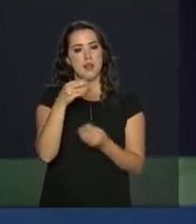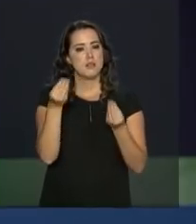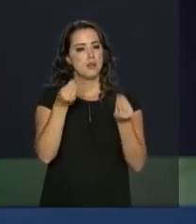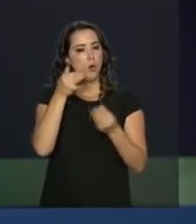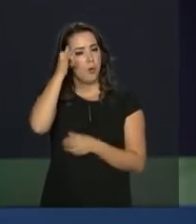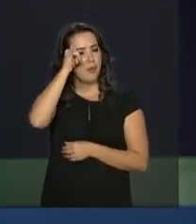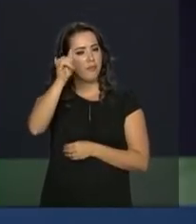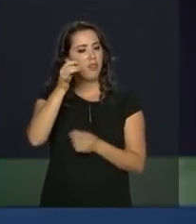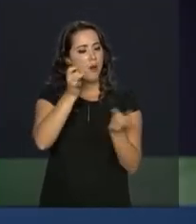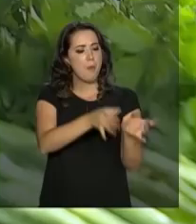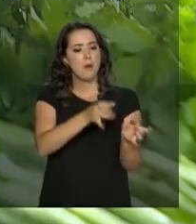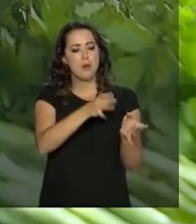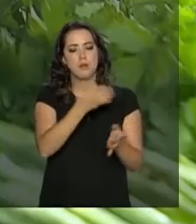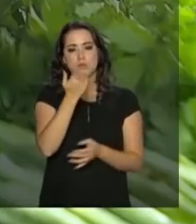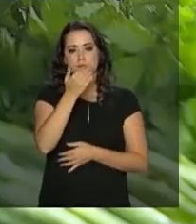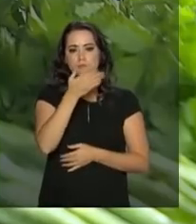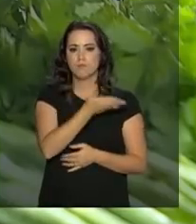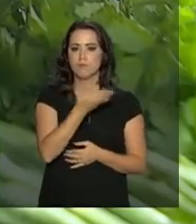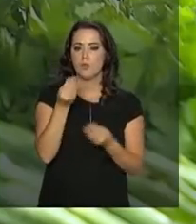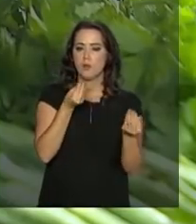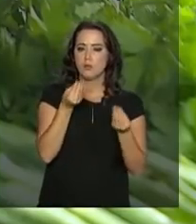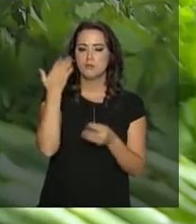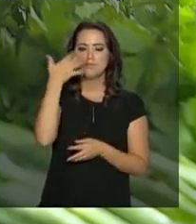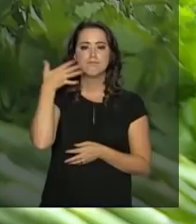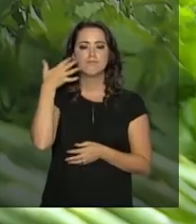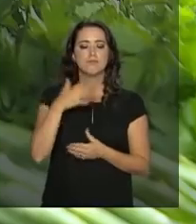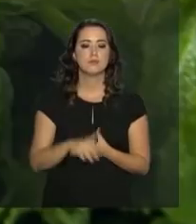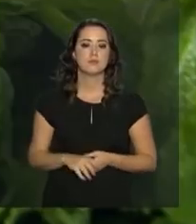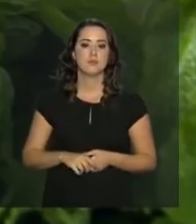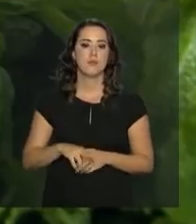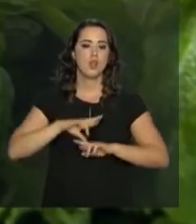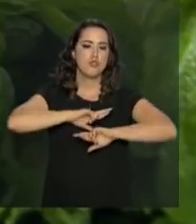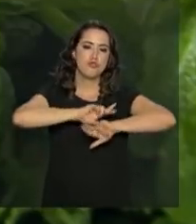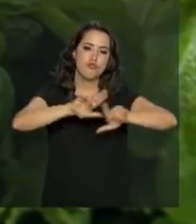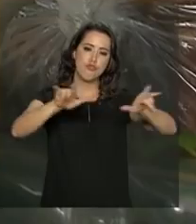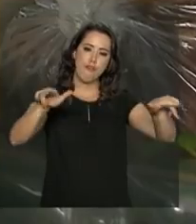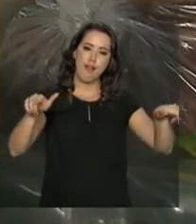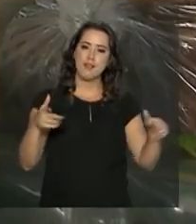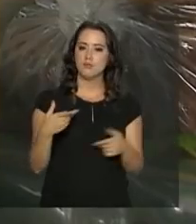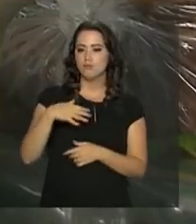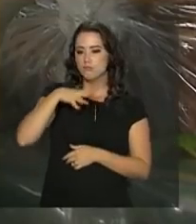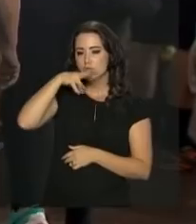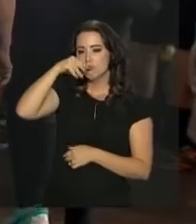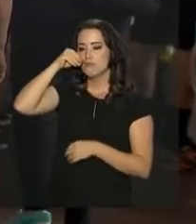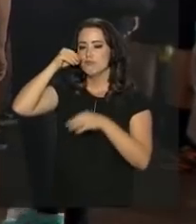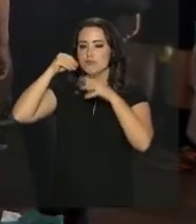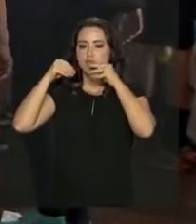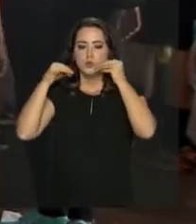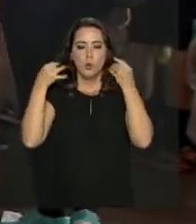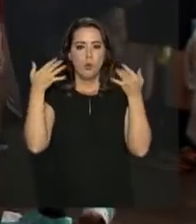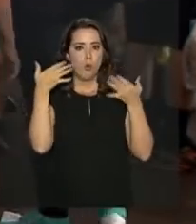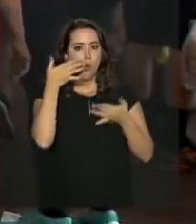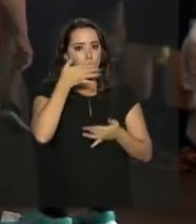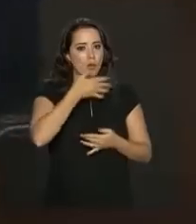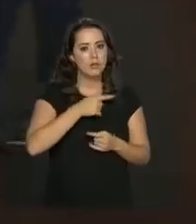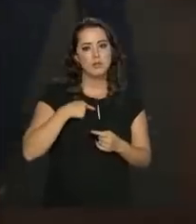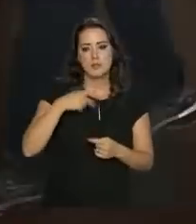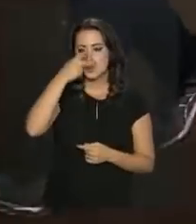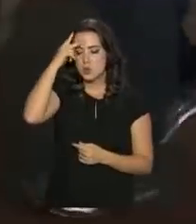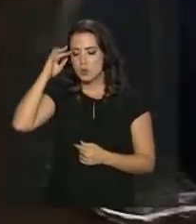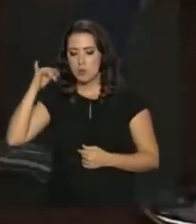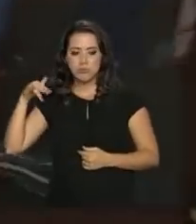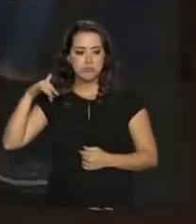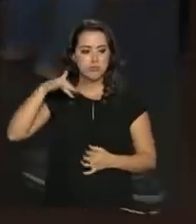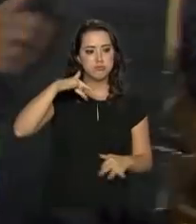esse desperdício. Uma variedade de cheiros e cores, gente para lá e para cá,